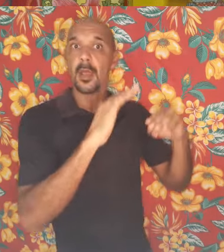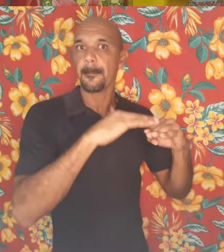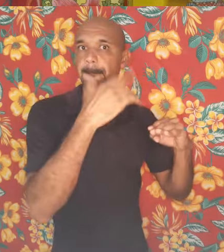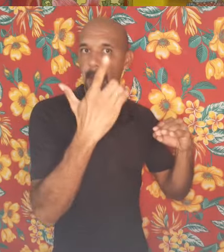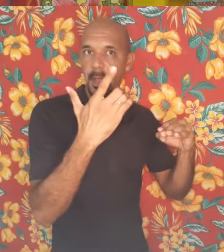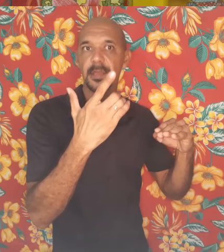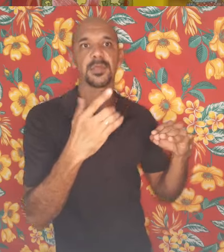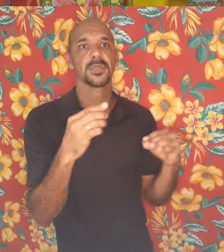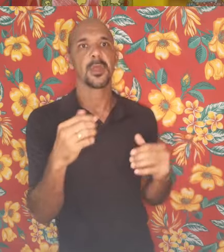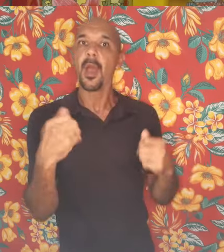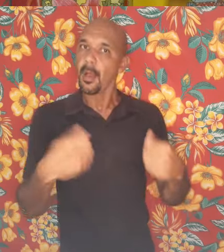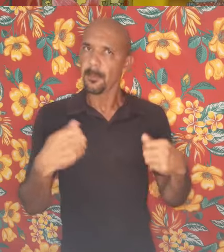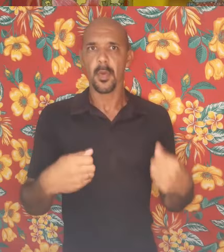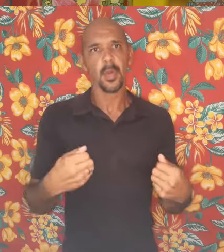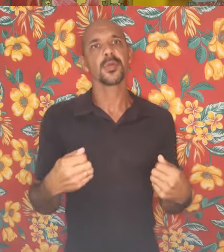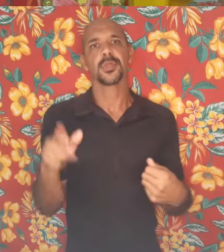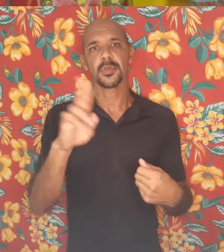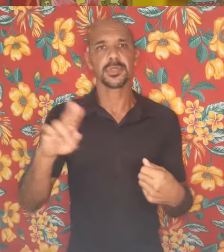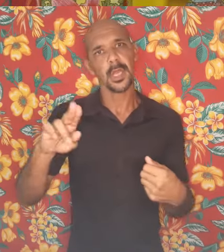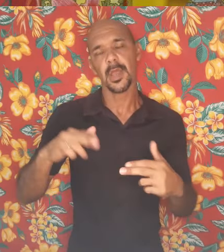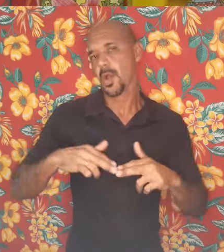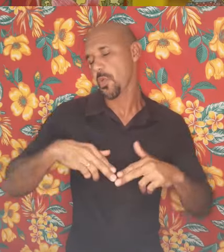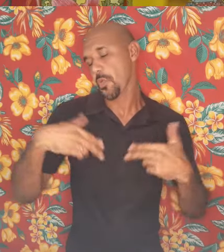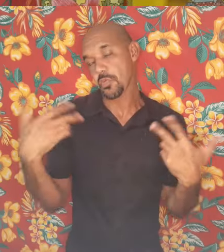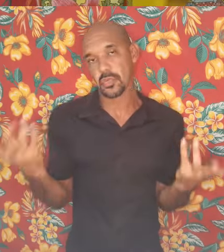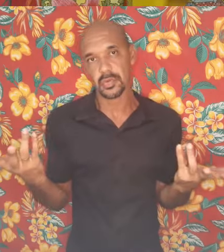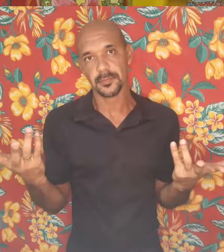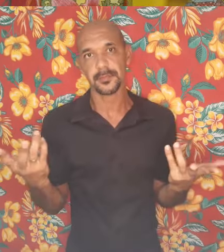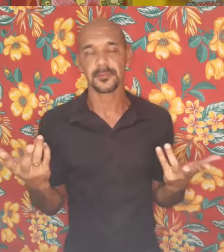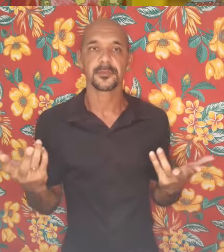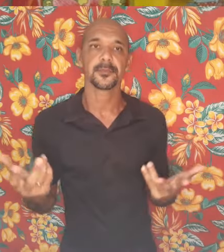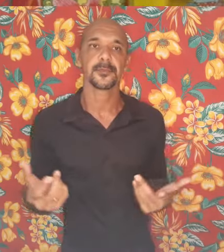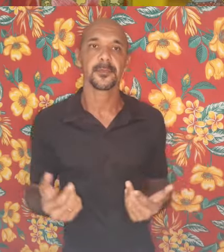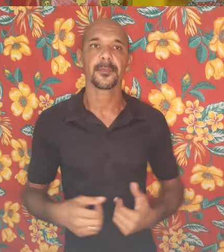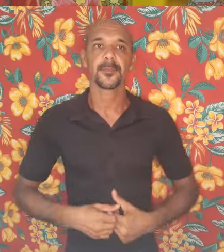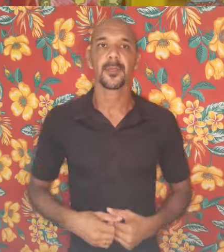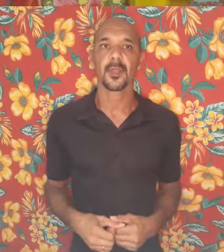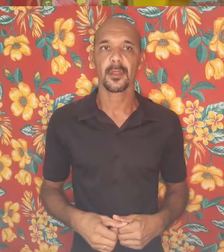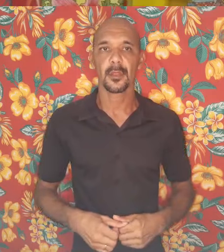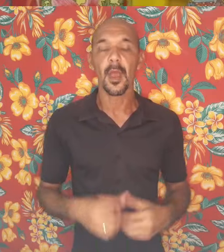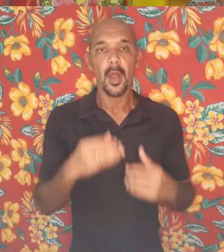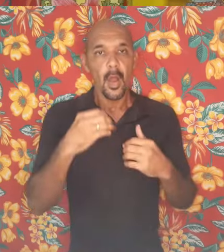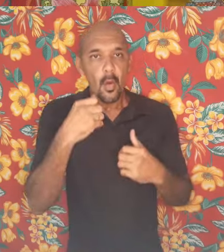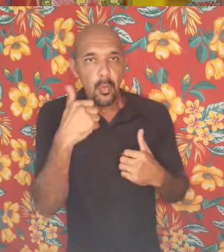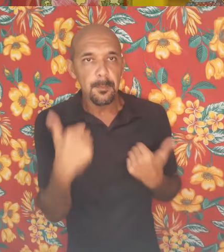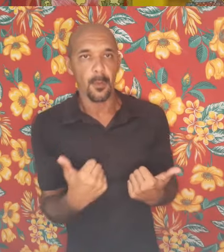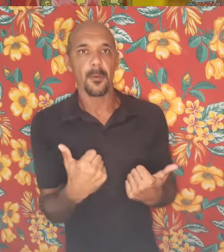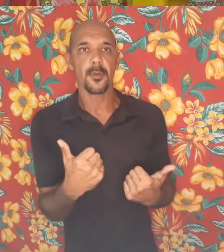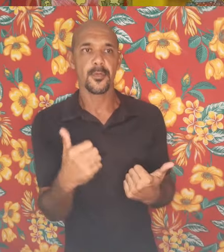você pode utilizar de qualquer isopor que você encontrar pelo seu caminho, tá? Interessante é que esse isopor tem